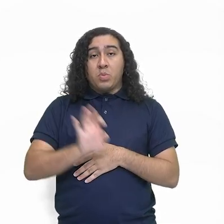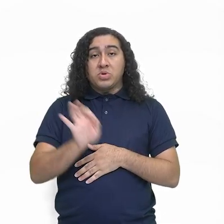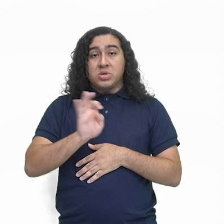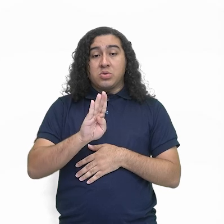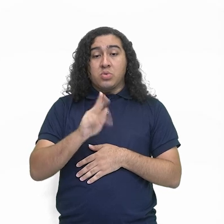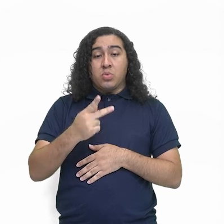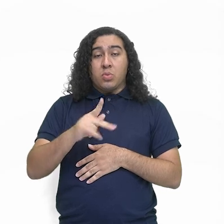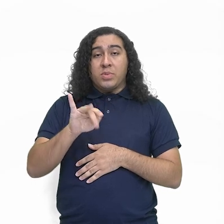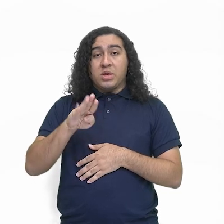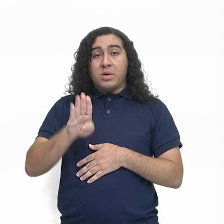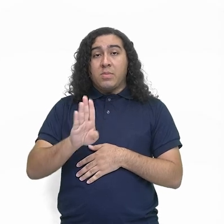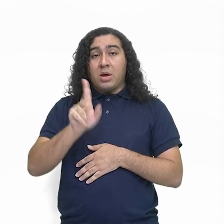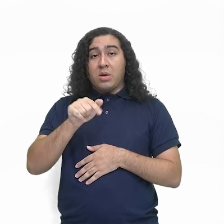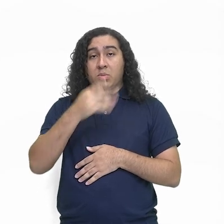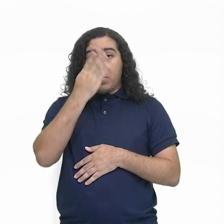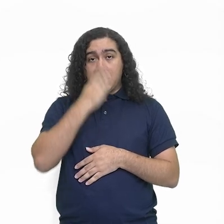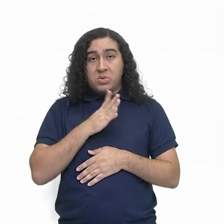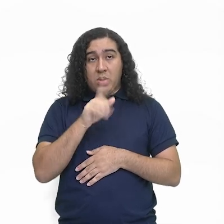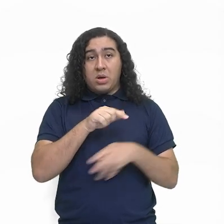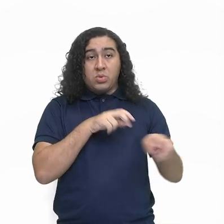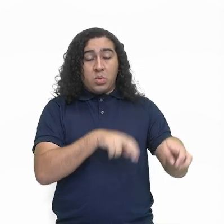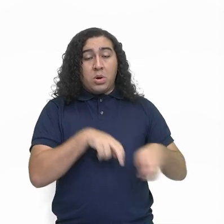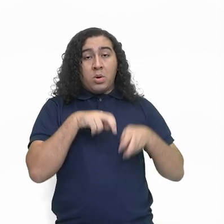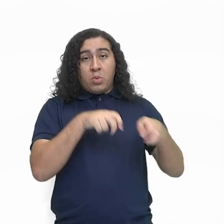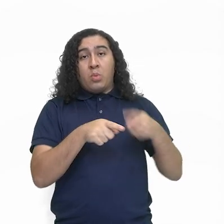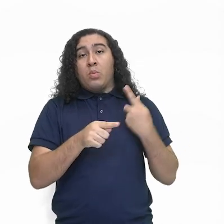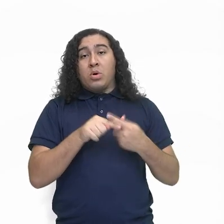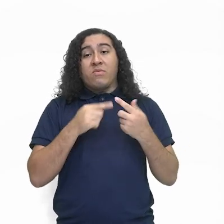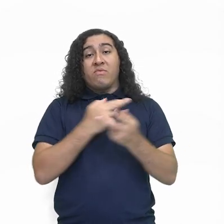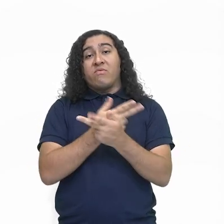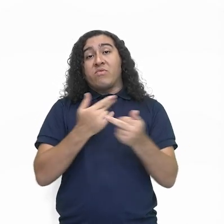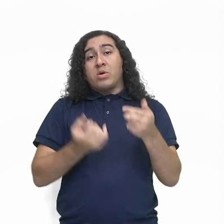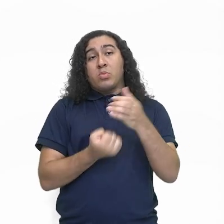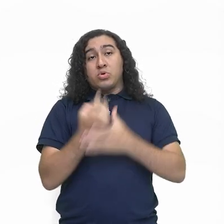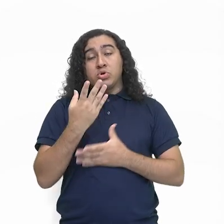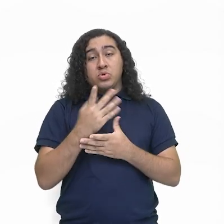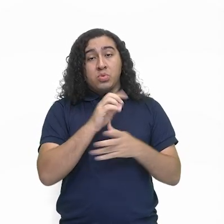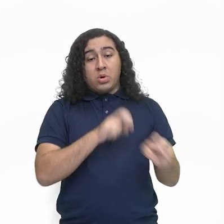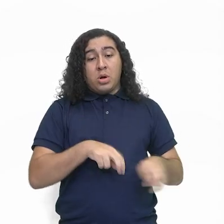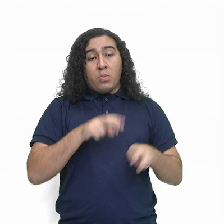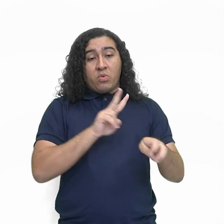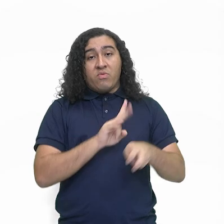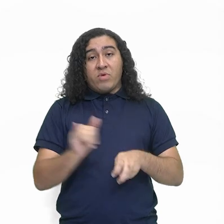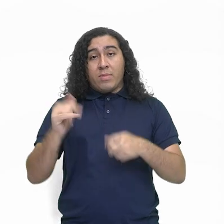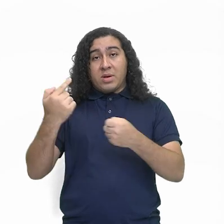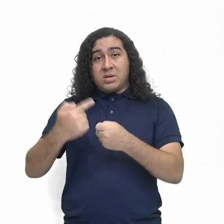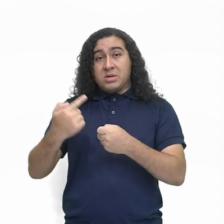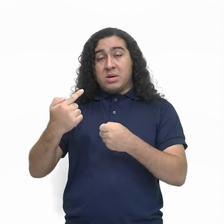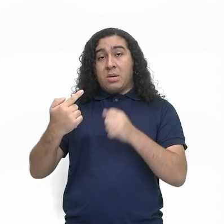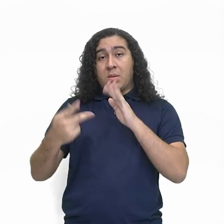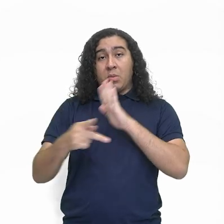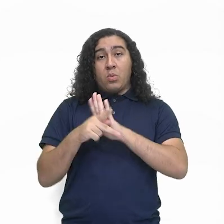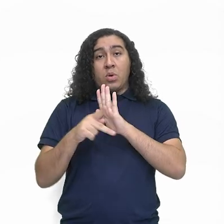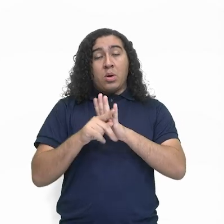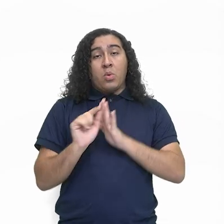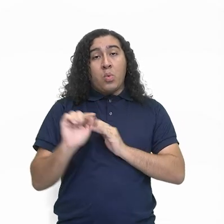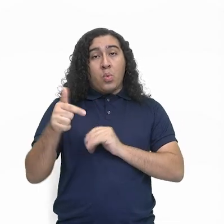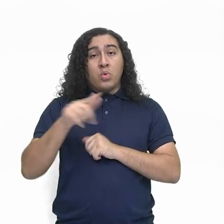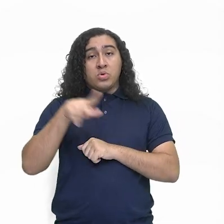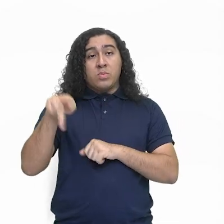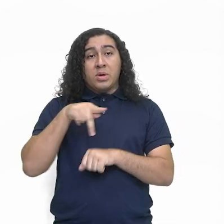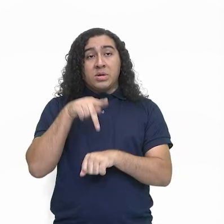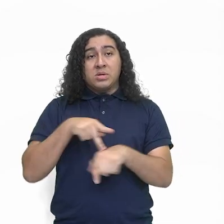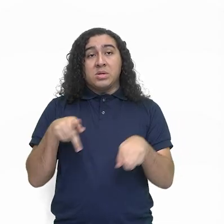do Brasil vem lá do campo, porque muita coisa do que é produzida no campo vai para as cidades. Vai para as cidades não, vai para outros